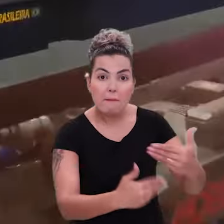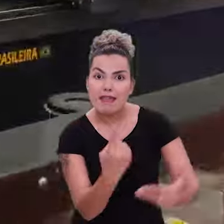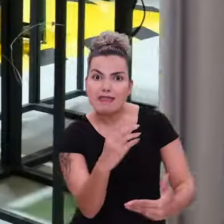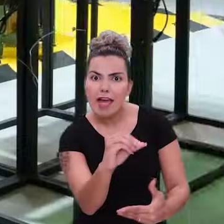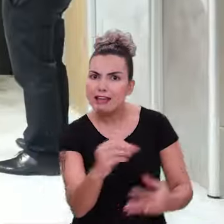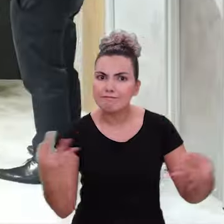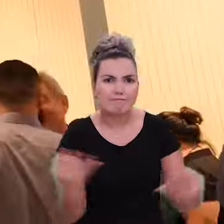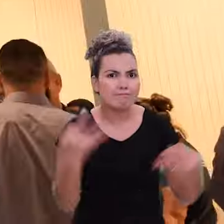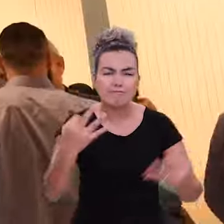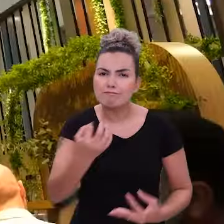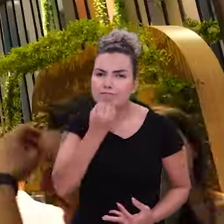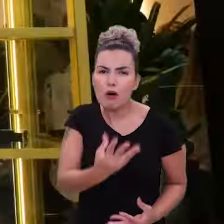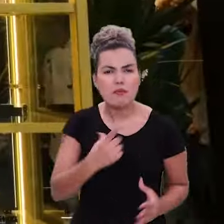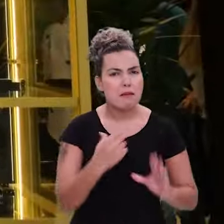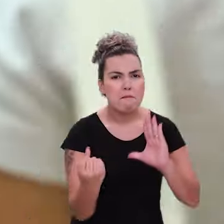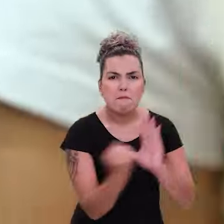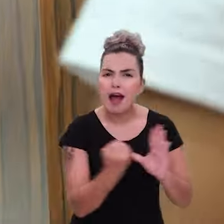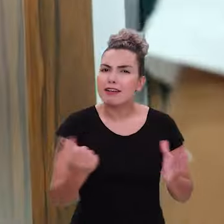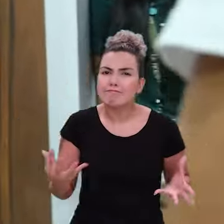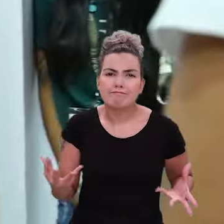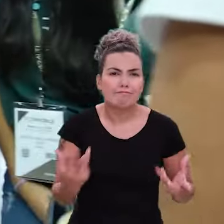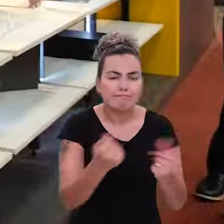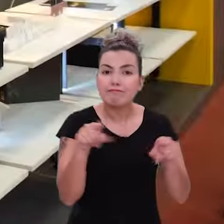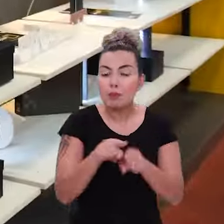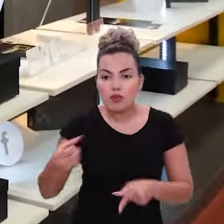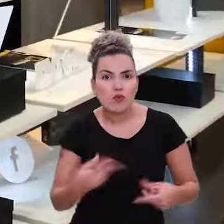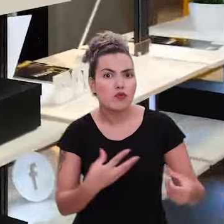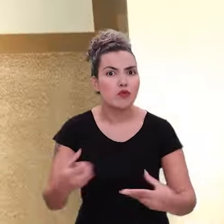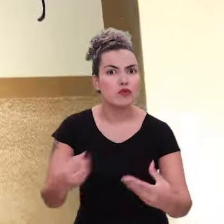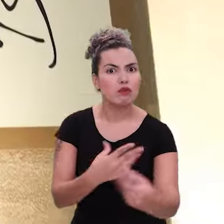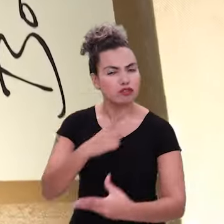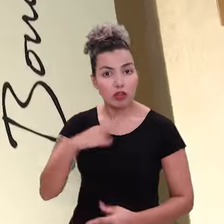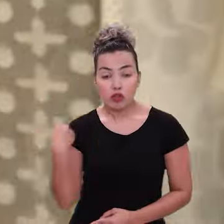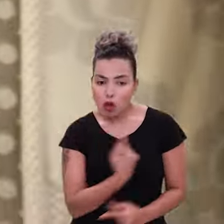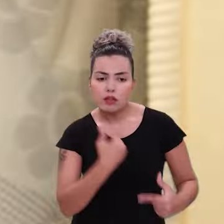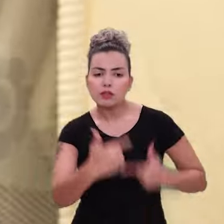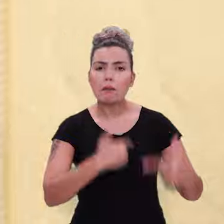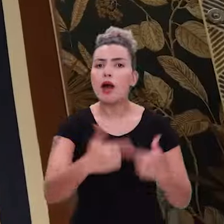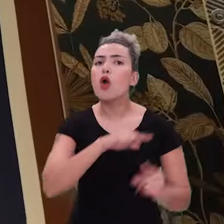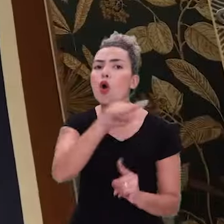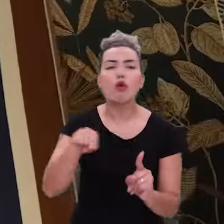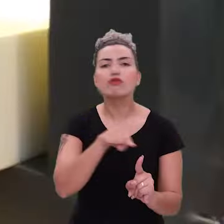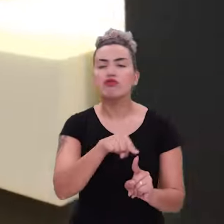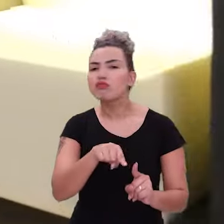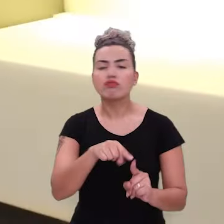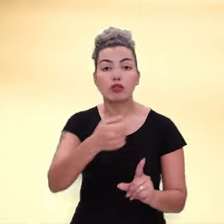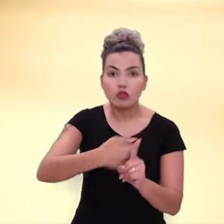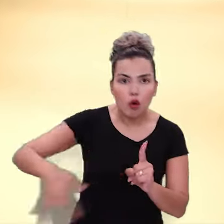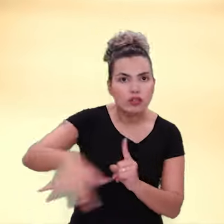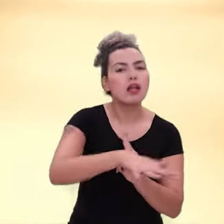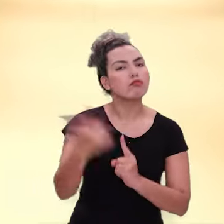Como palco de grandes marcas e oportunidades de negócio em um ambiente de inovação, trabalhando para criar uma sociedade